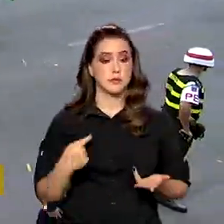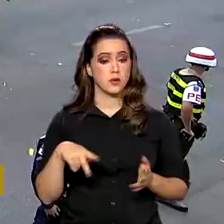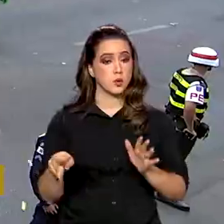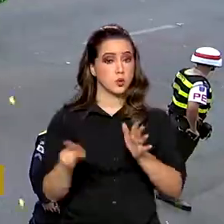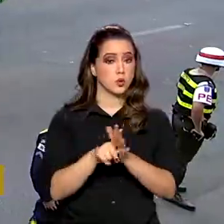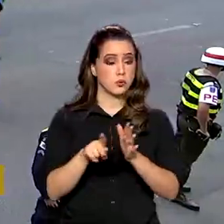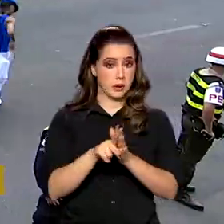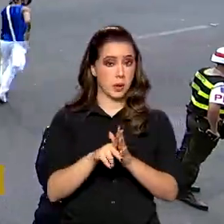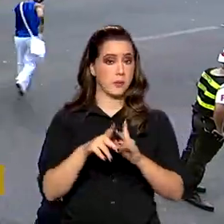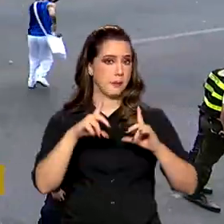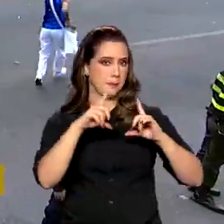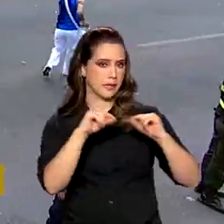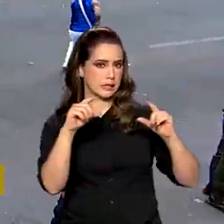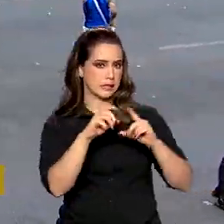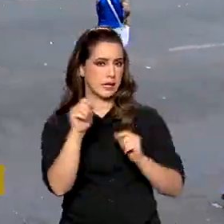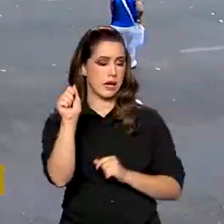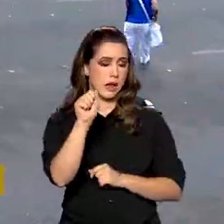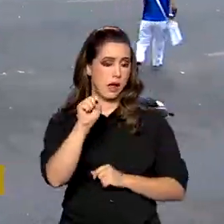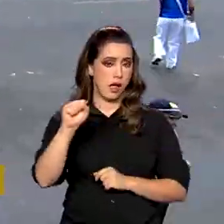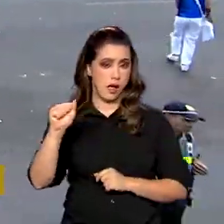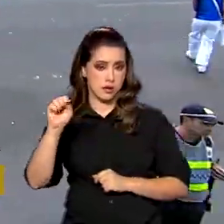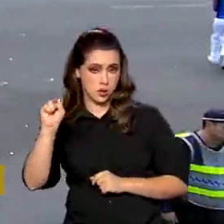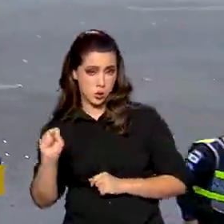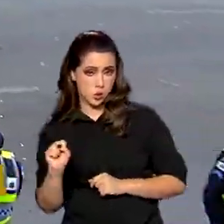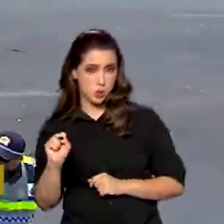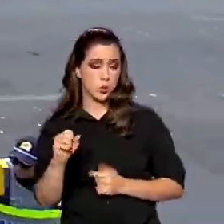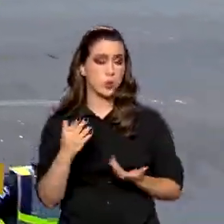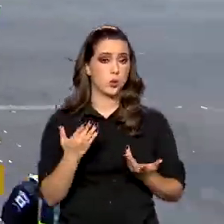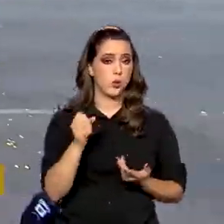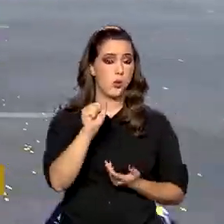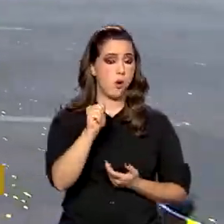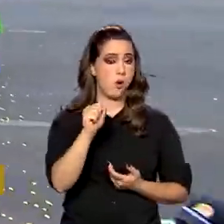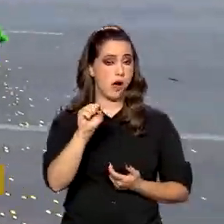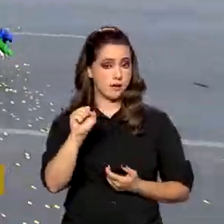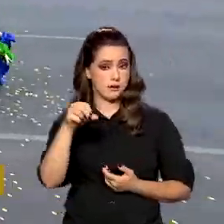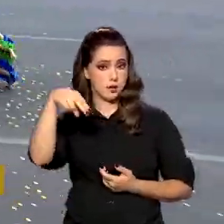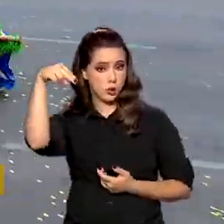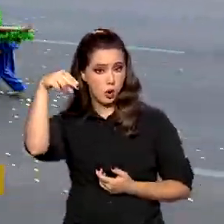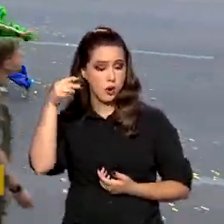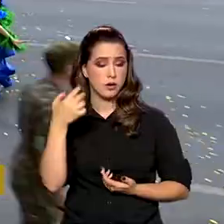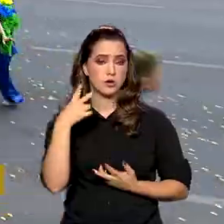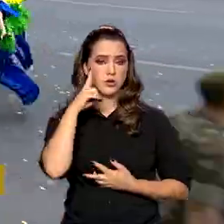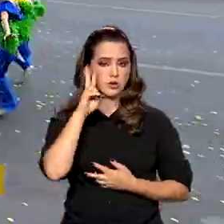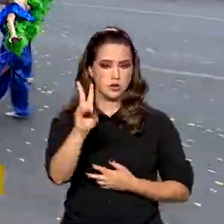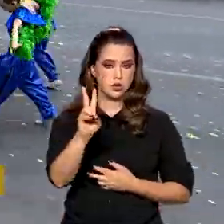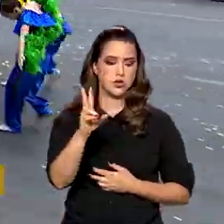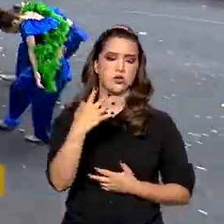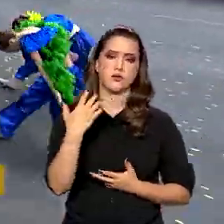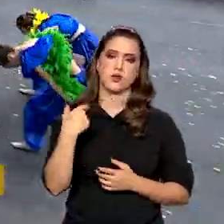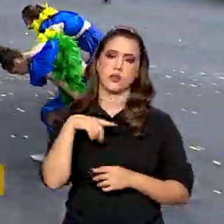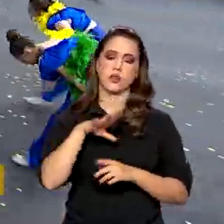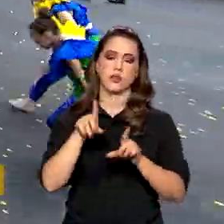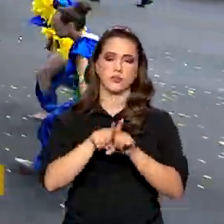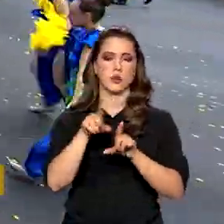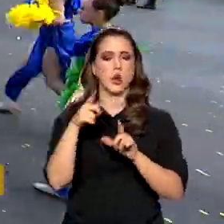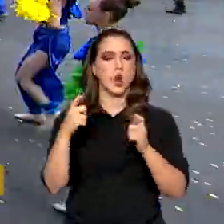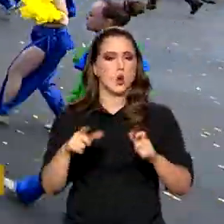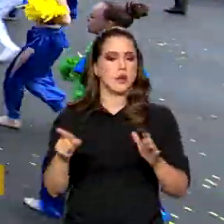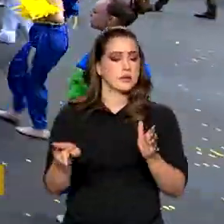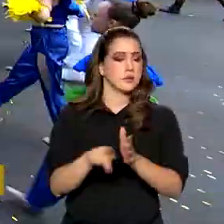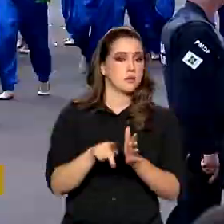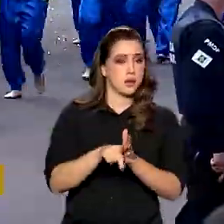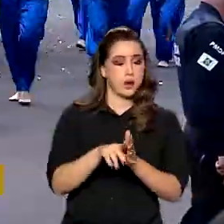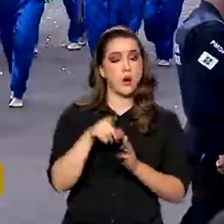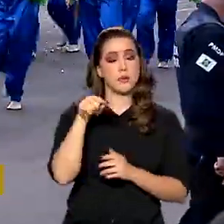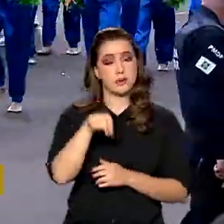próprio plano piloto, né, Asa Sul e Asa Norte, Coará, Recanto das Emas, são regiões administrativas aqui do Distrito Federal, são cidades,